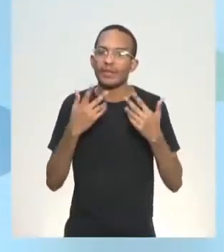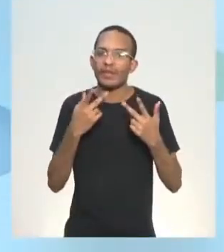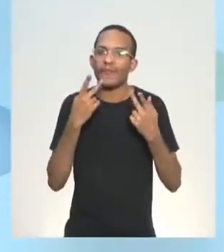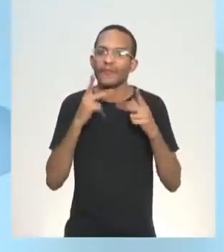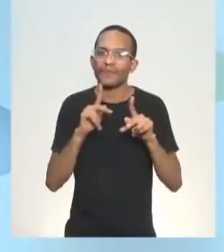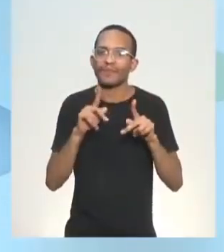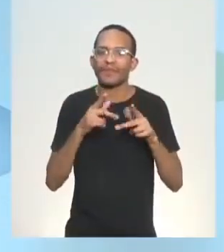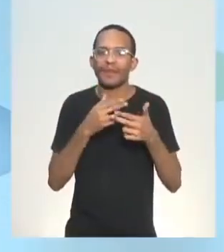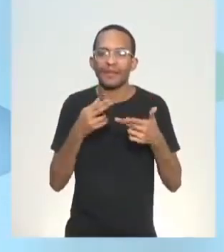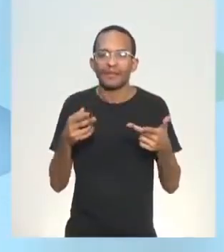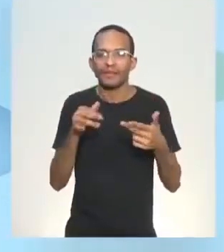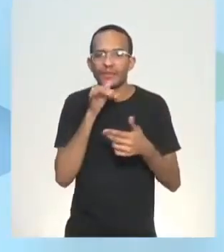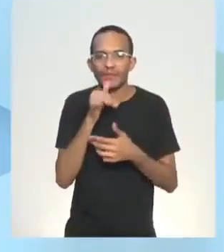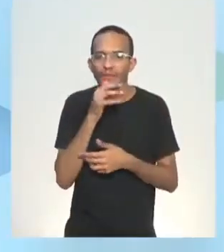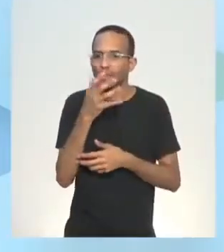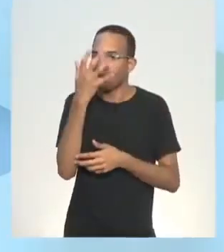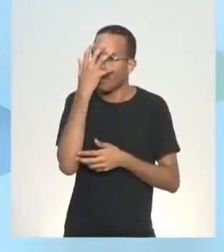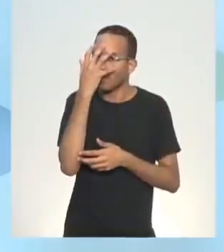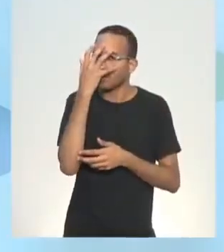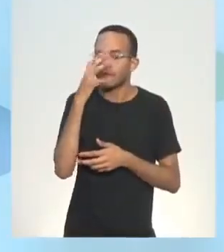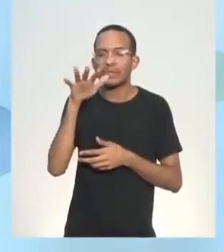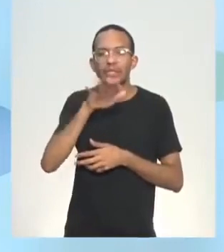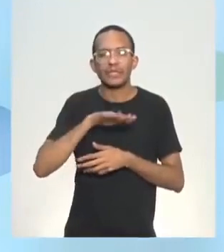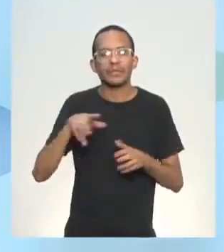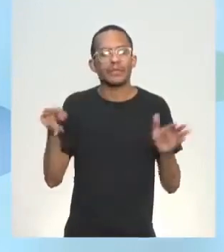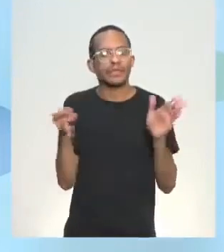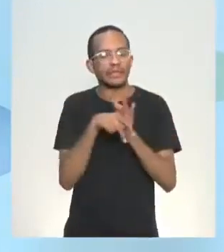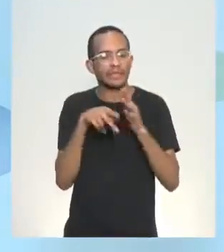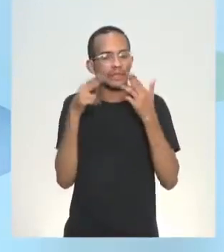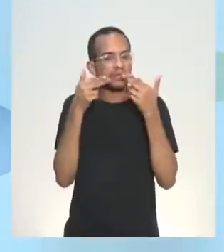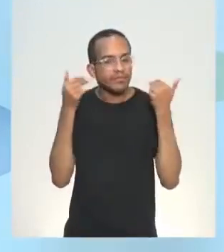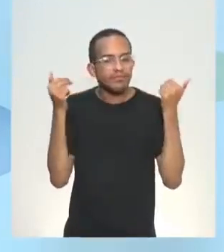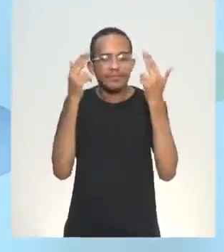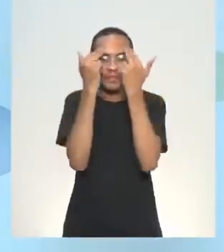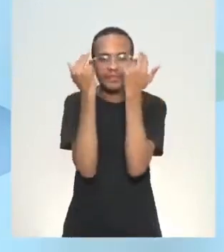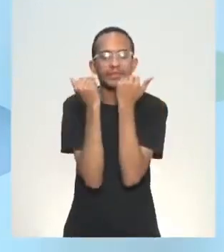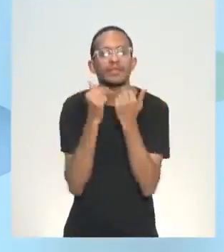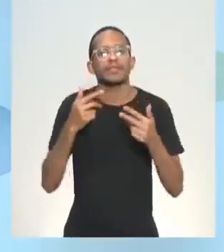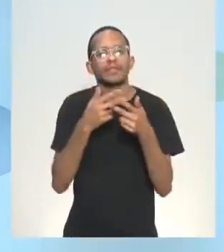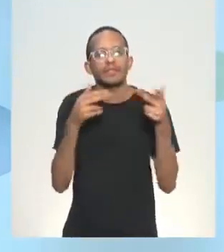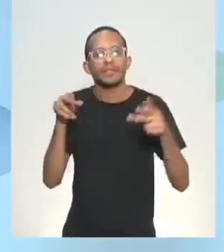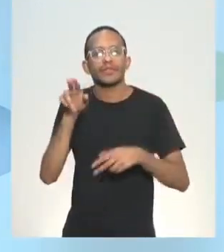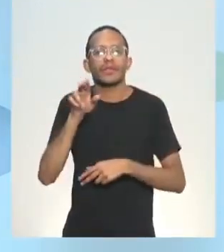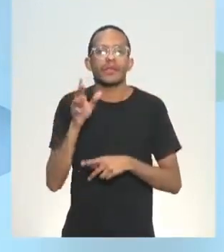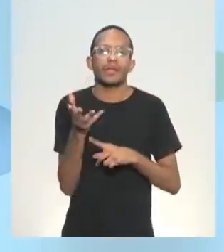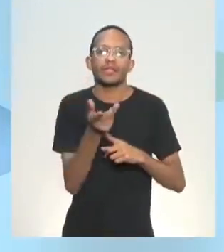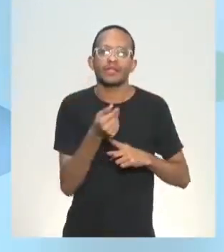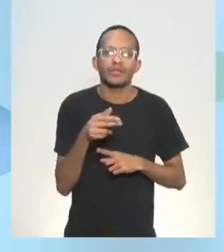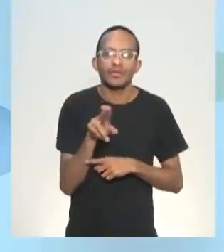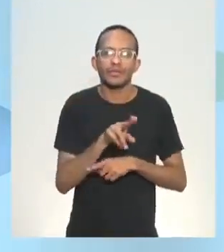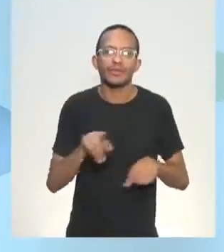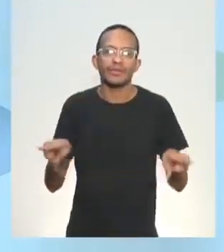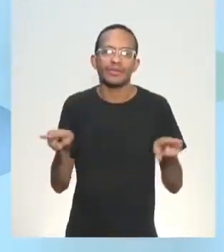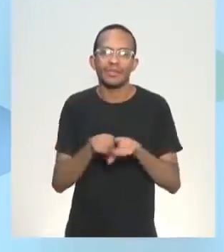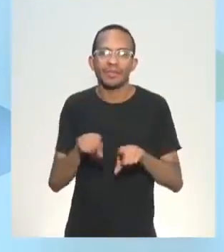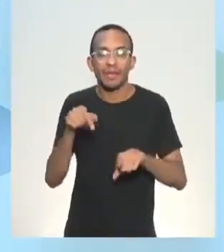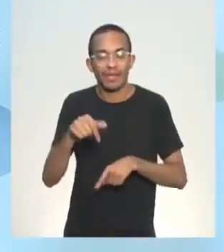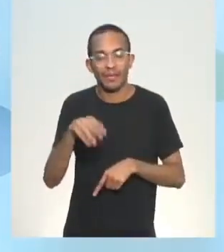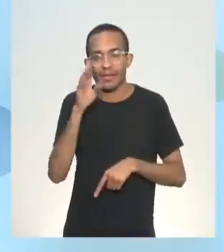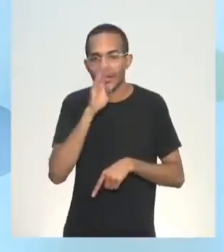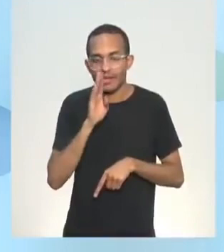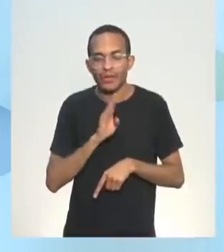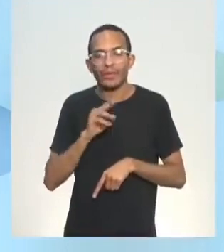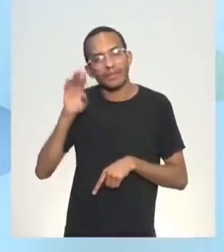né, gente, as máscaras tribais também foram muito utilizadas, né, por vários artistas, e A gente vê também, aqui no